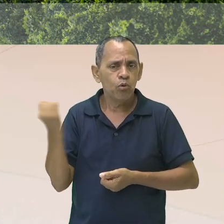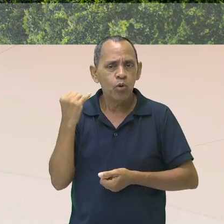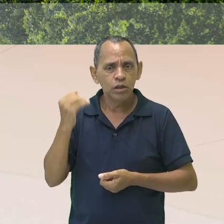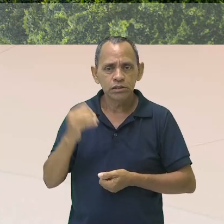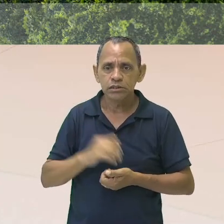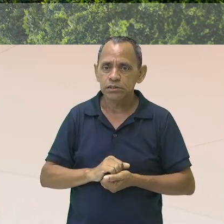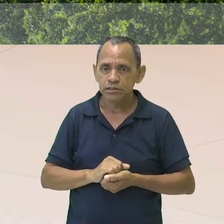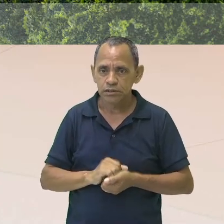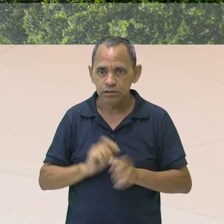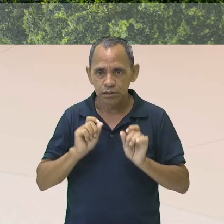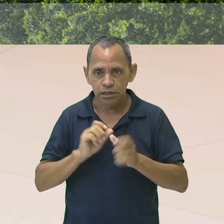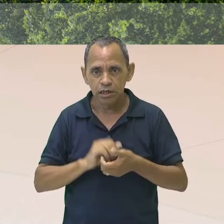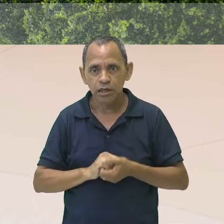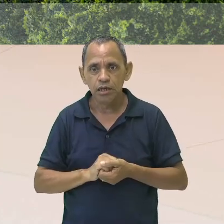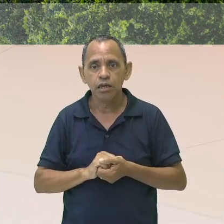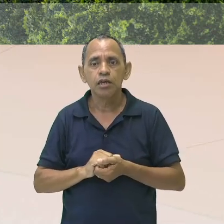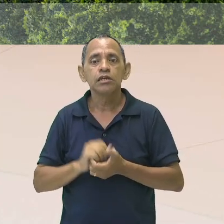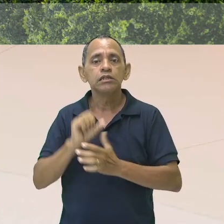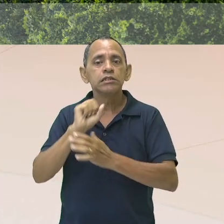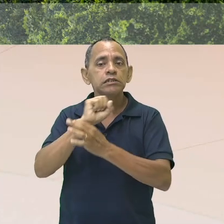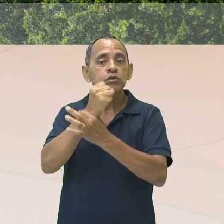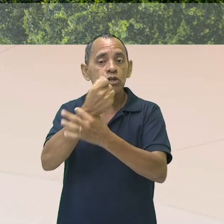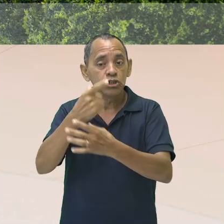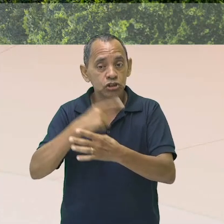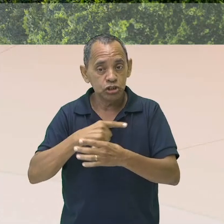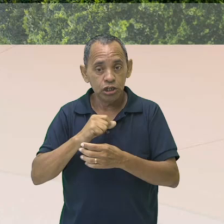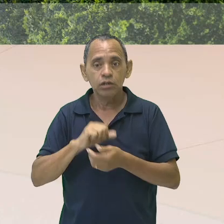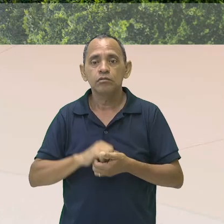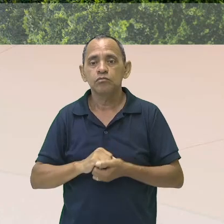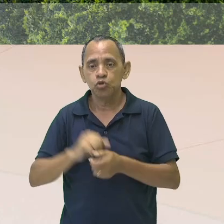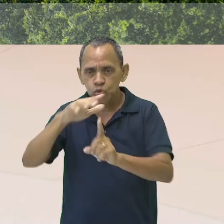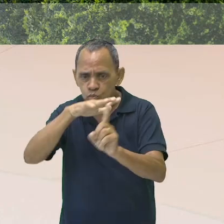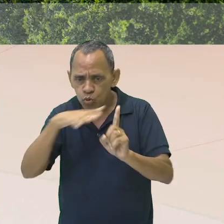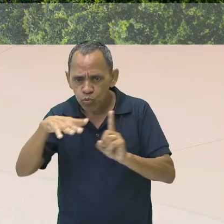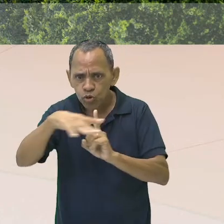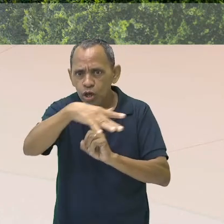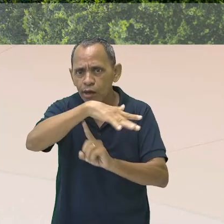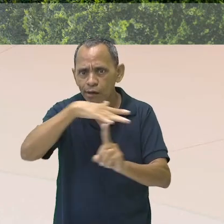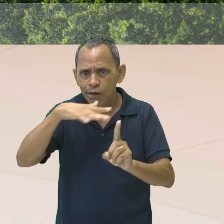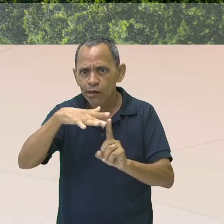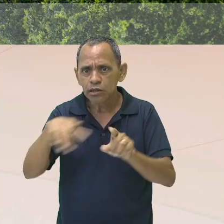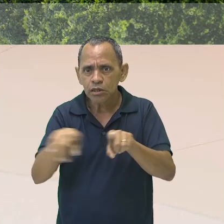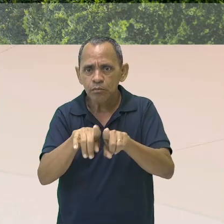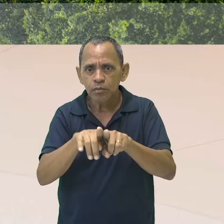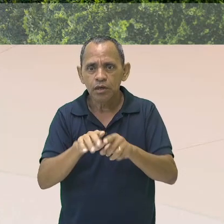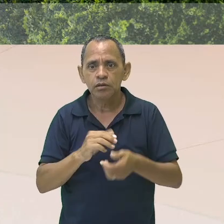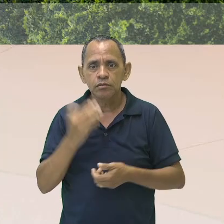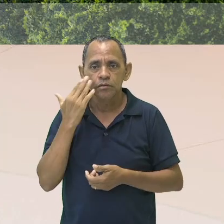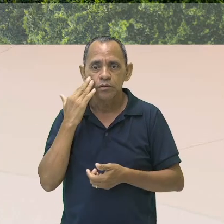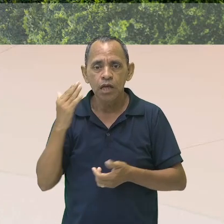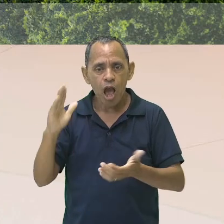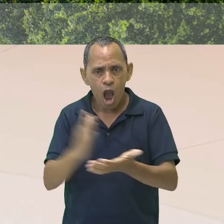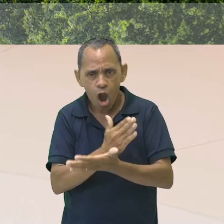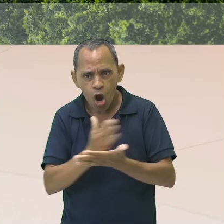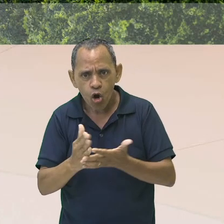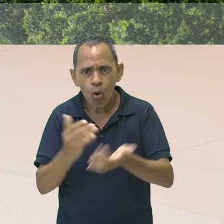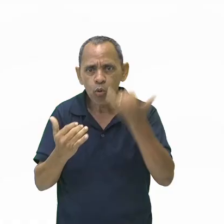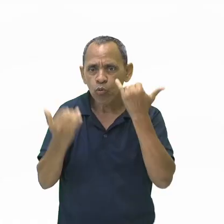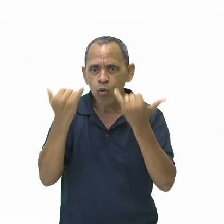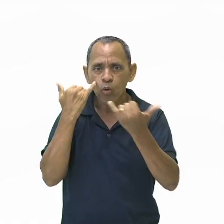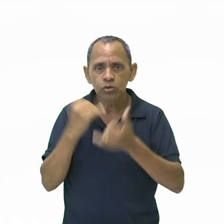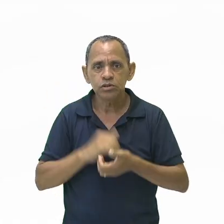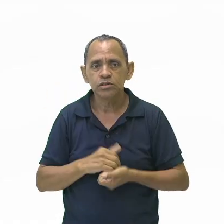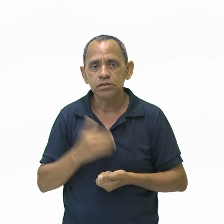proteger o meio ambiente e para também promover esse desenvolvimento sustentável. Acompanhem comigo aqui algumas informações sobre o